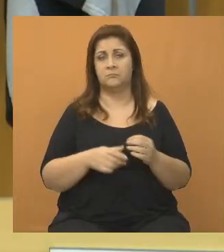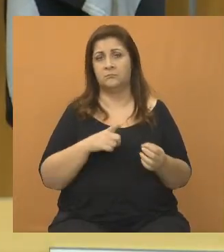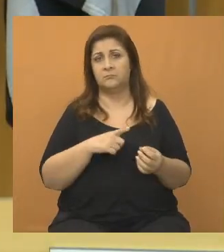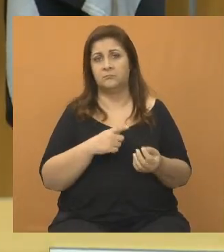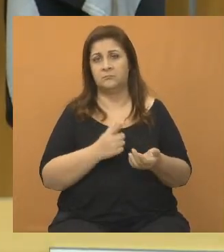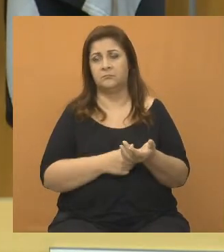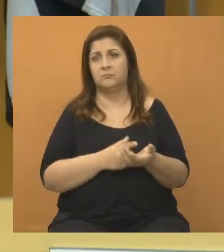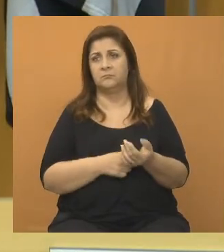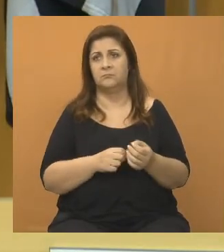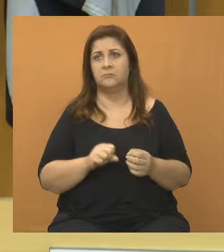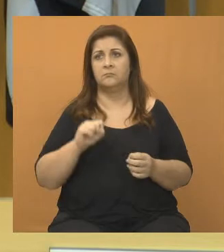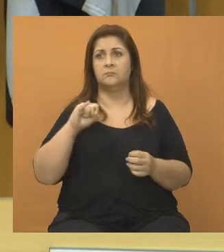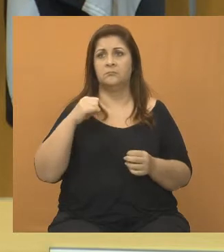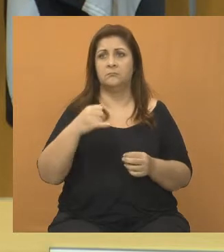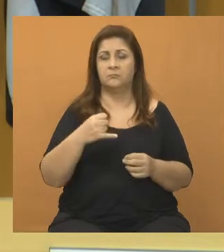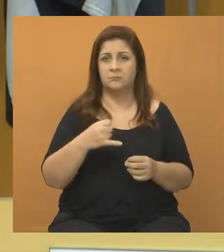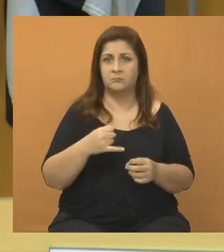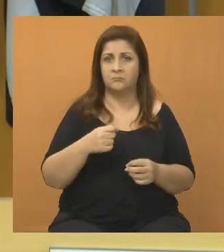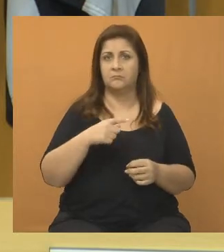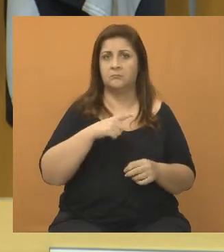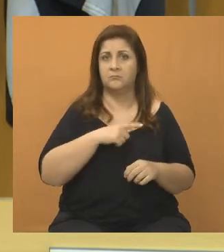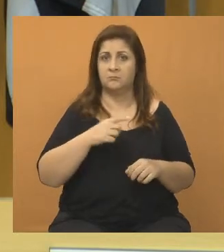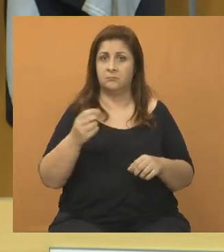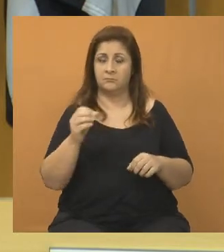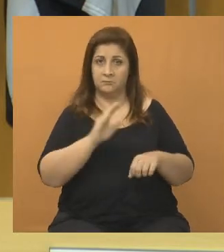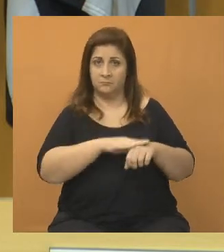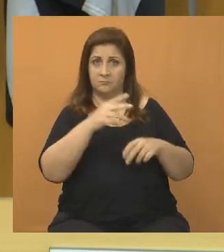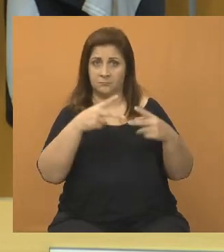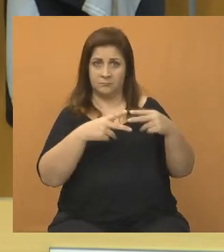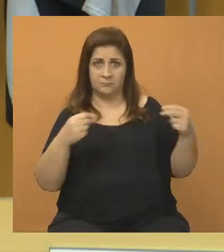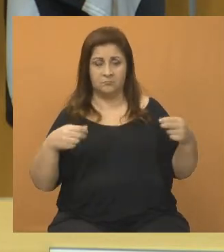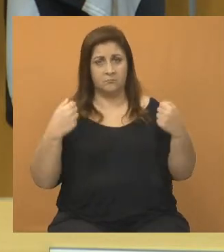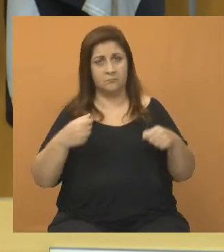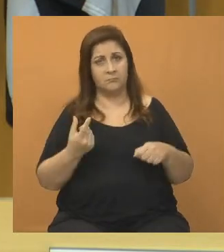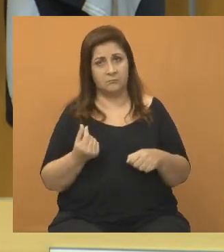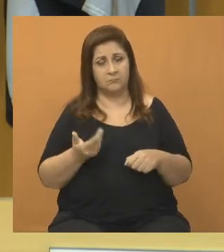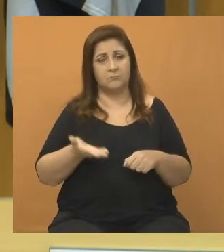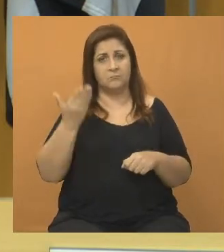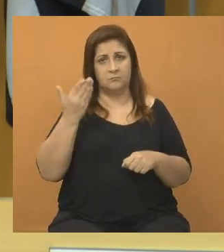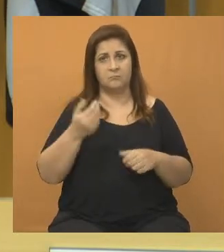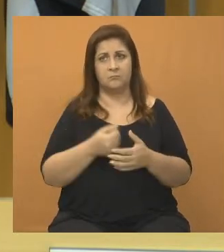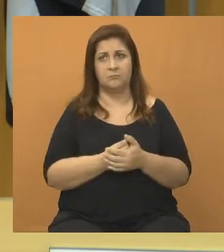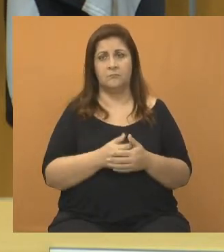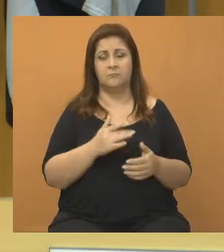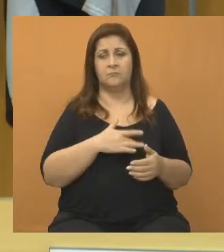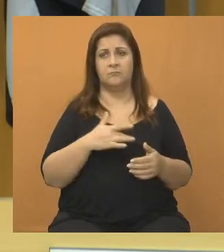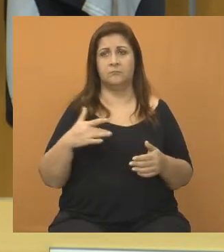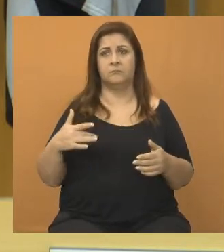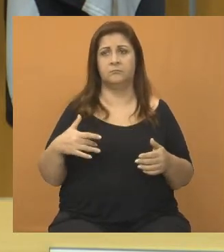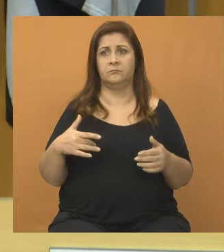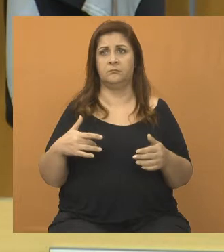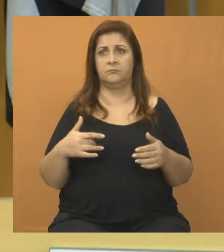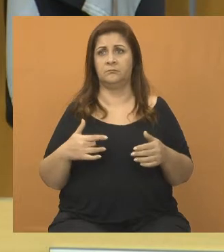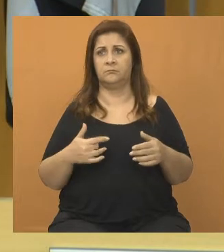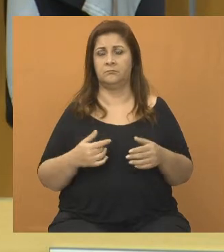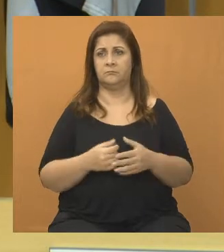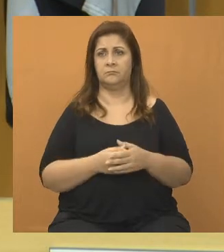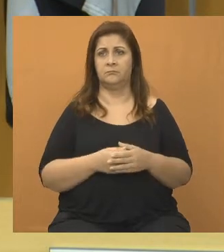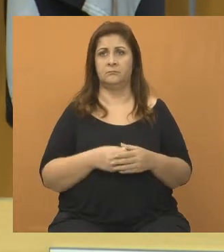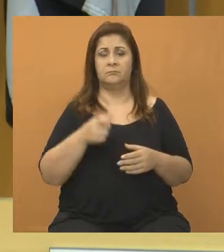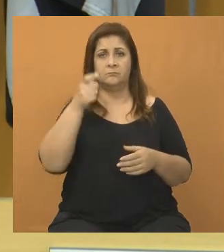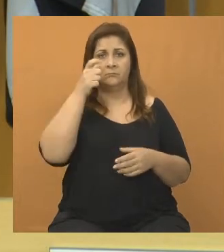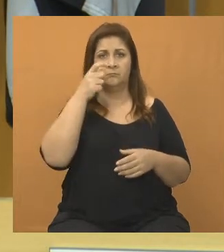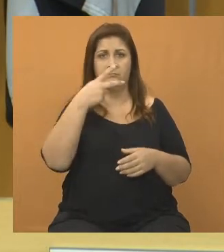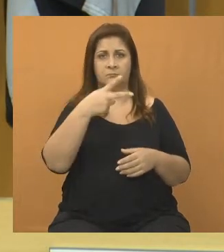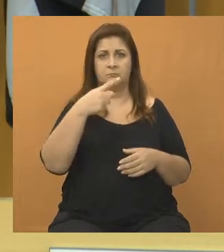Qualquer aditivo no contrato tem que ter um reajuste, tem que ter uma contrapartida. E saúde, por mais que você, né, Fernando, esteja vendo aí